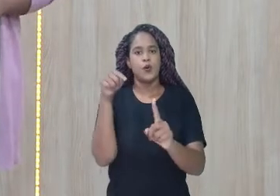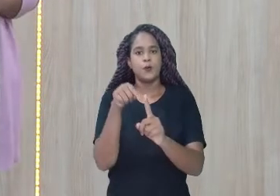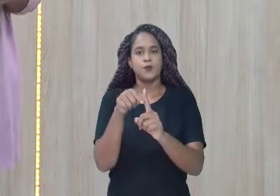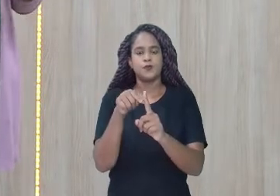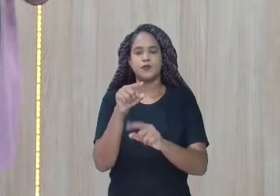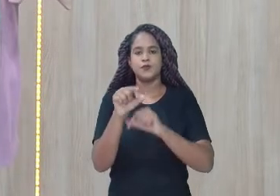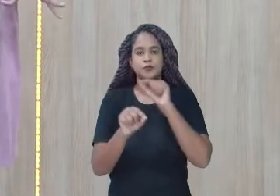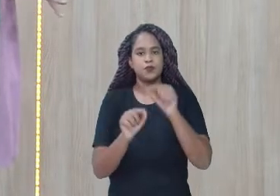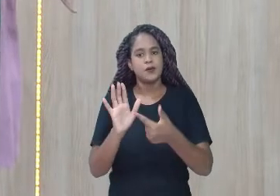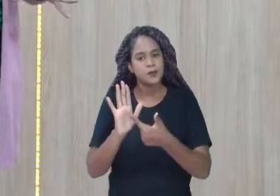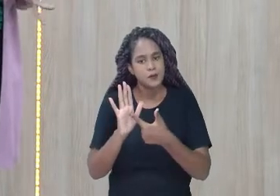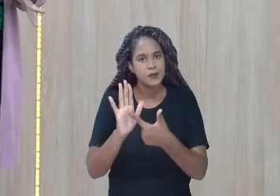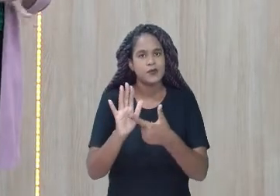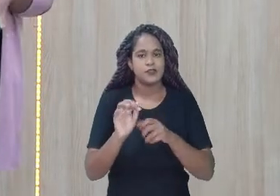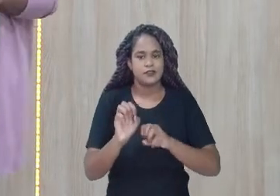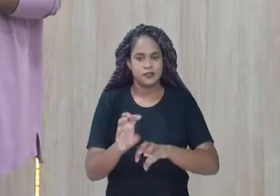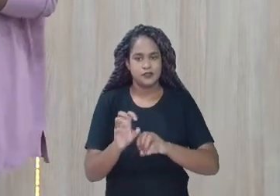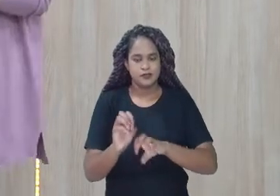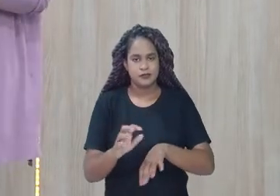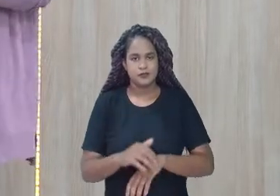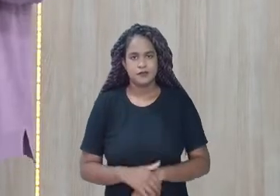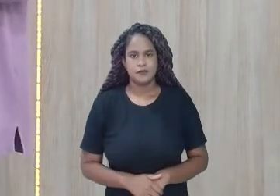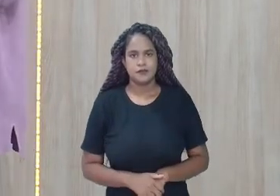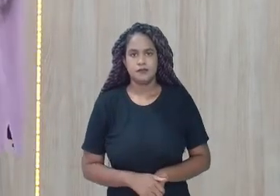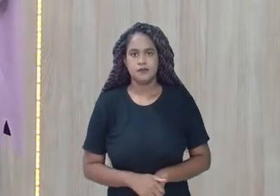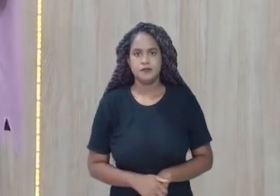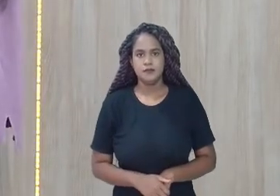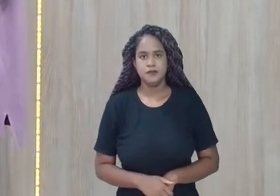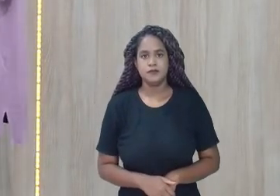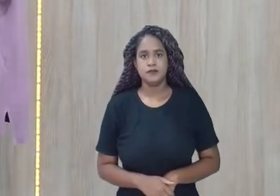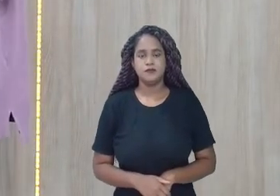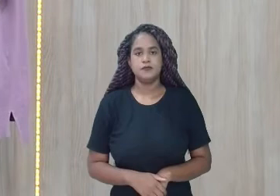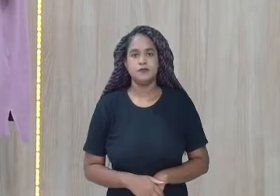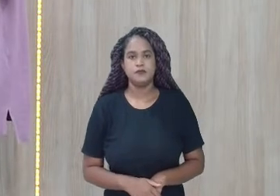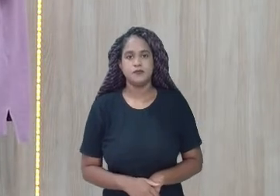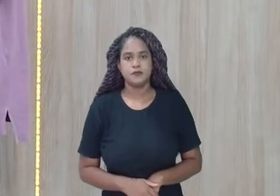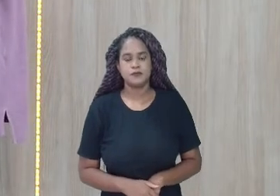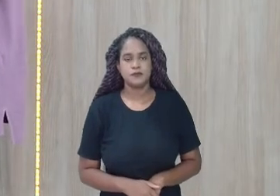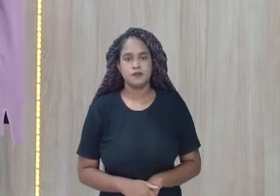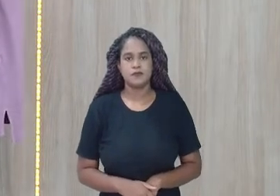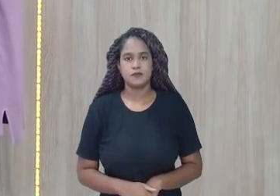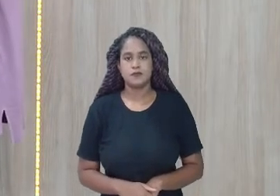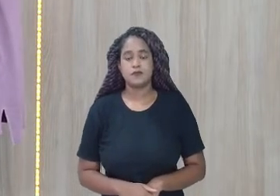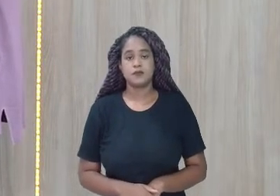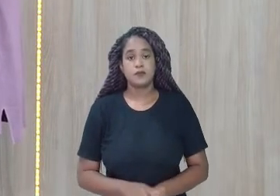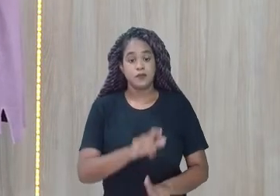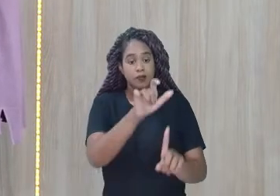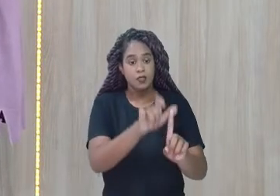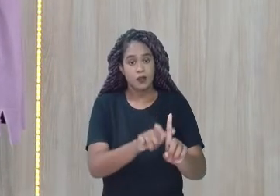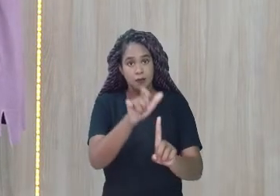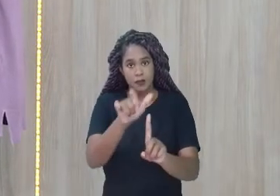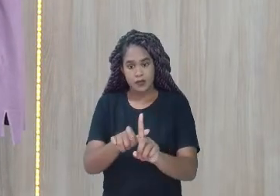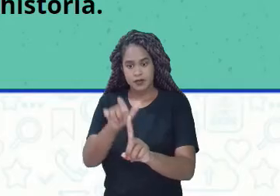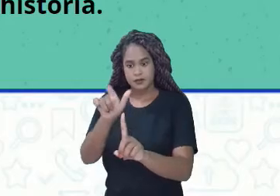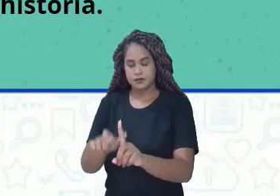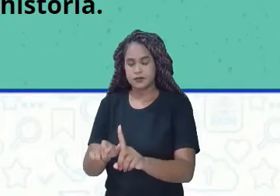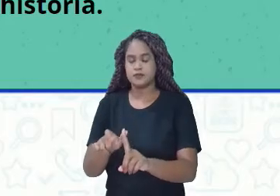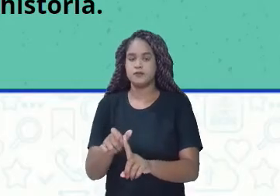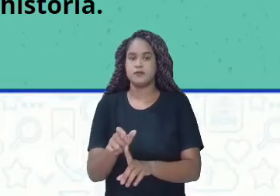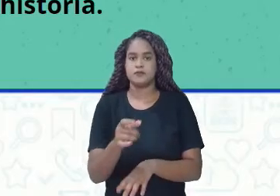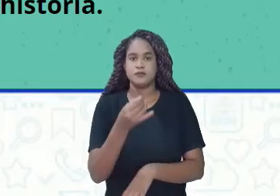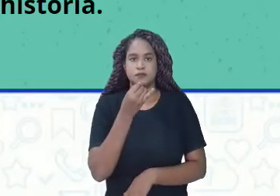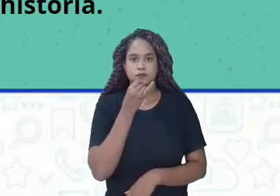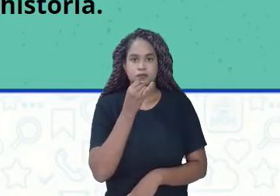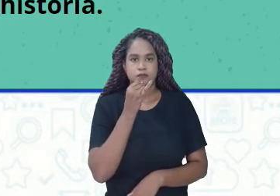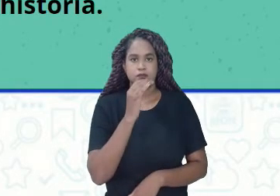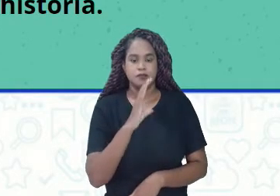aquela pessoa que está lendo a fábula. Então, é uma quebra de expectativas, certo? Personagens tipo, a cigarra representa